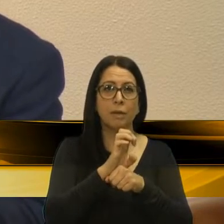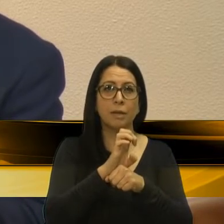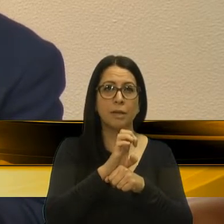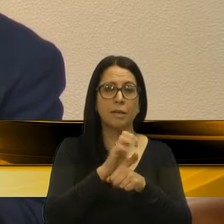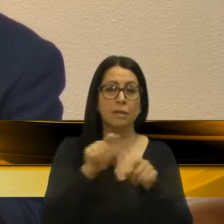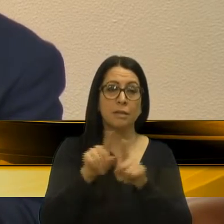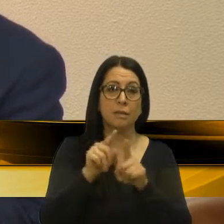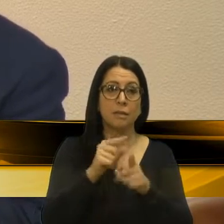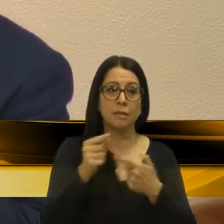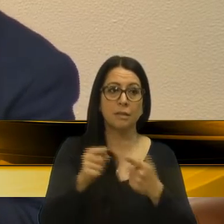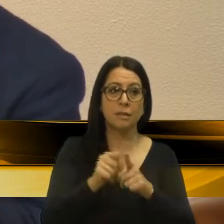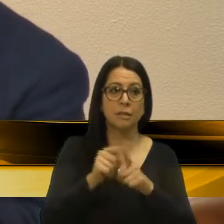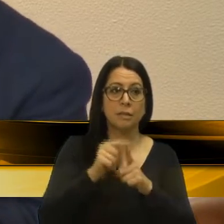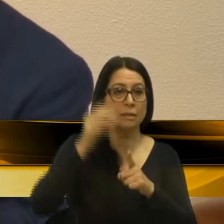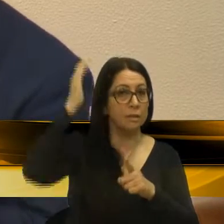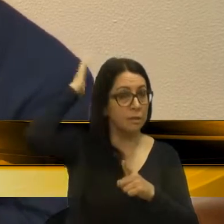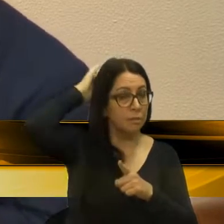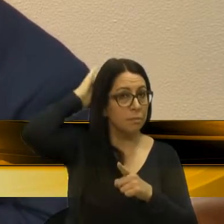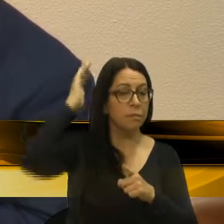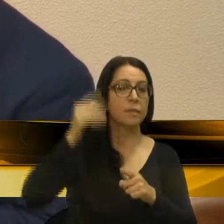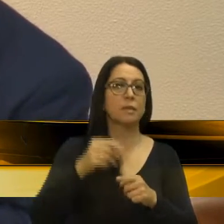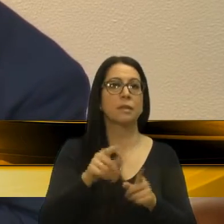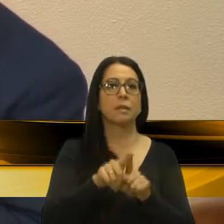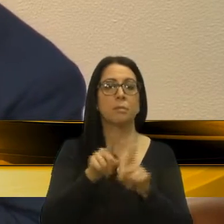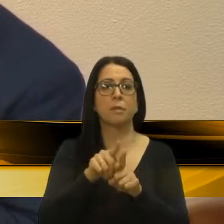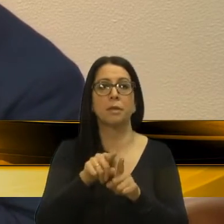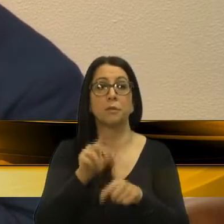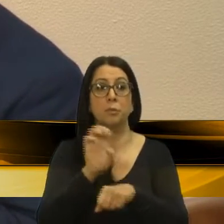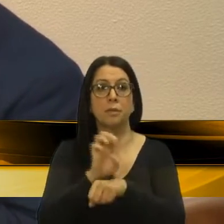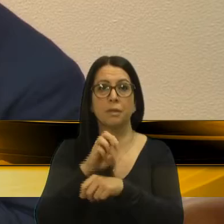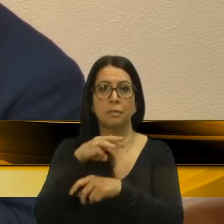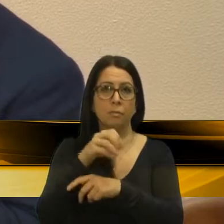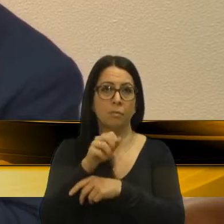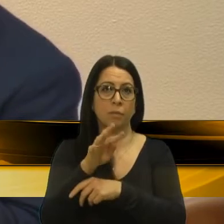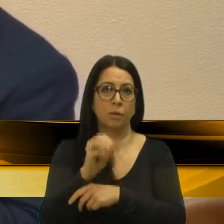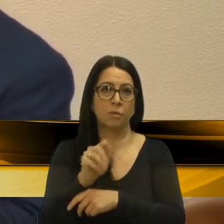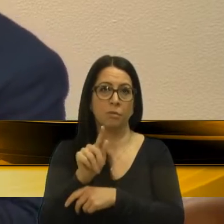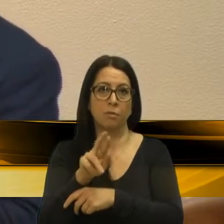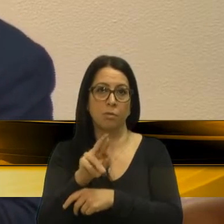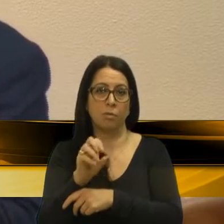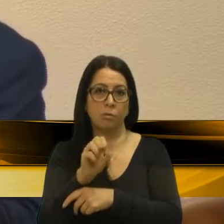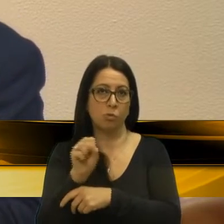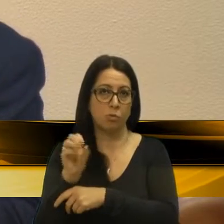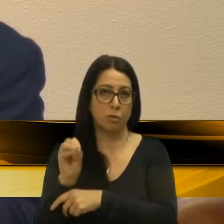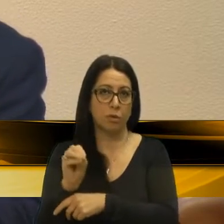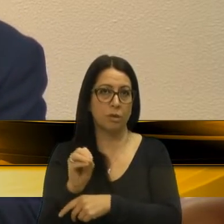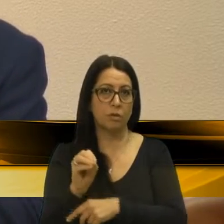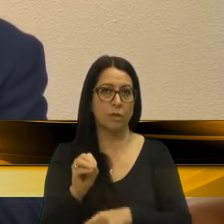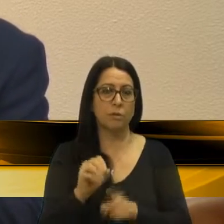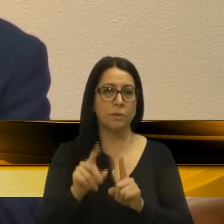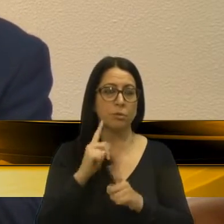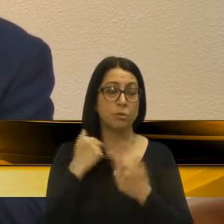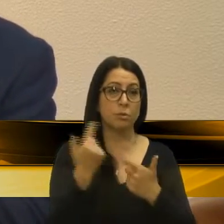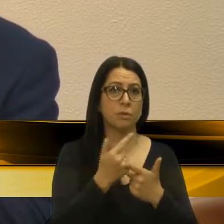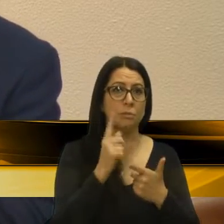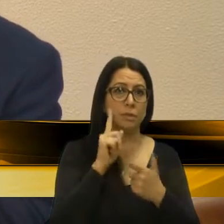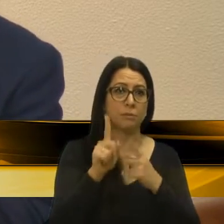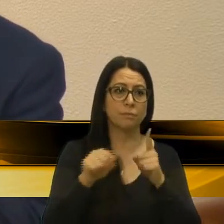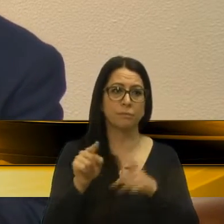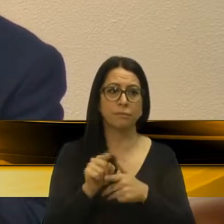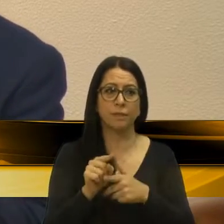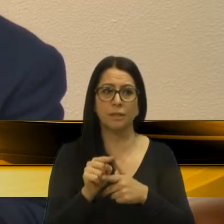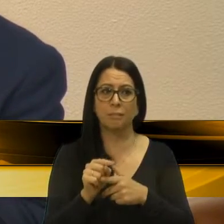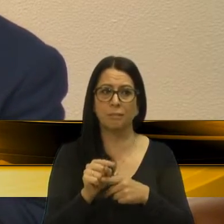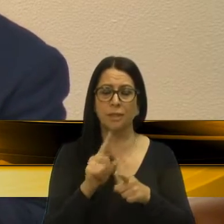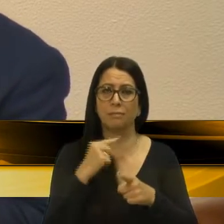poucas? Do Estado do Mato Grosso, vocês acham que são poucas? Do Tribunal de Justiça do Paraná, são poucas as licitações? Não